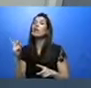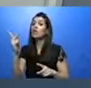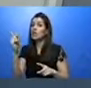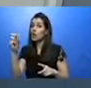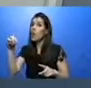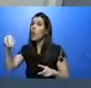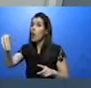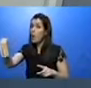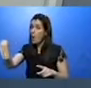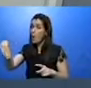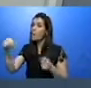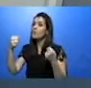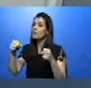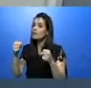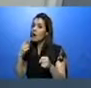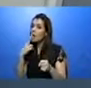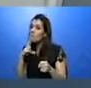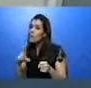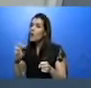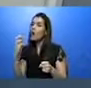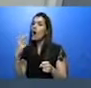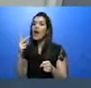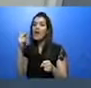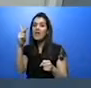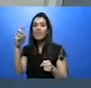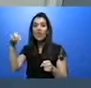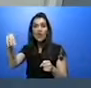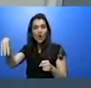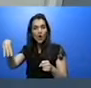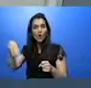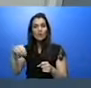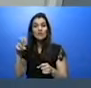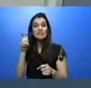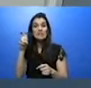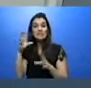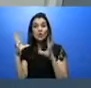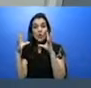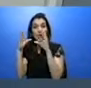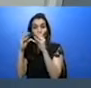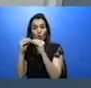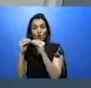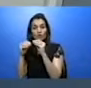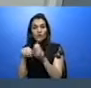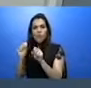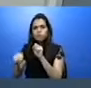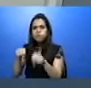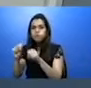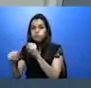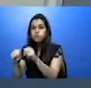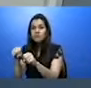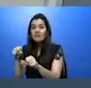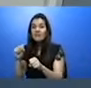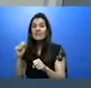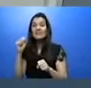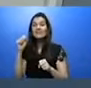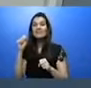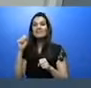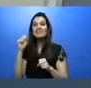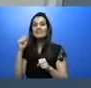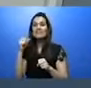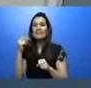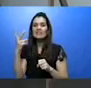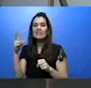Quilômetros. Então, eu já descobri que ele percorre nessas 5 noites 150 quilômetros. Eu disse que havia duas